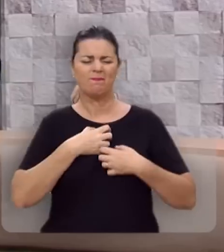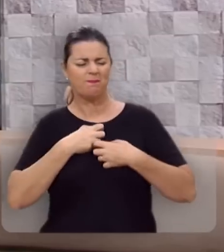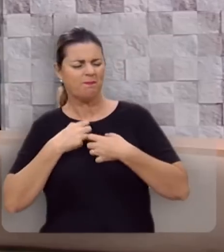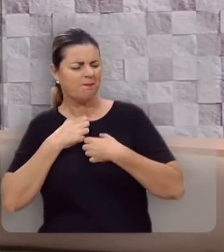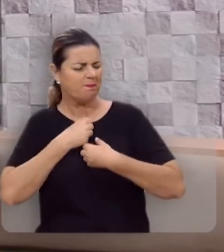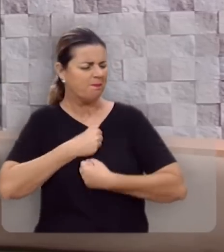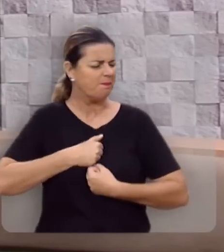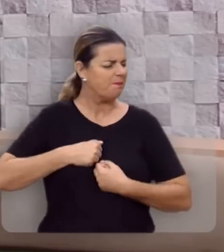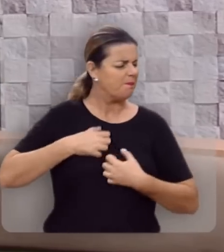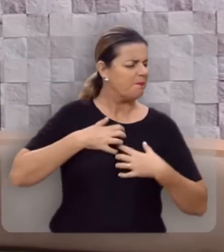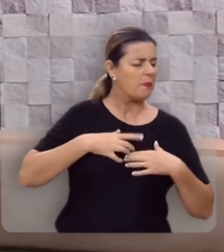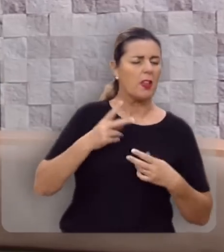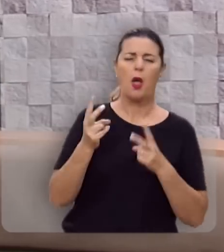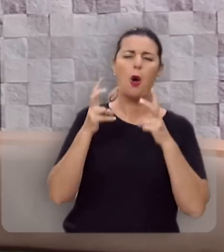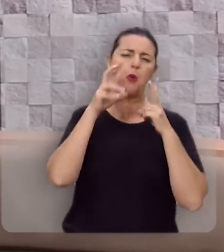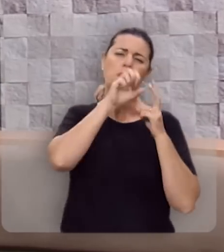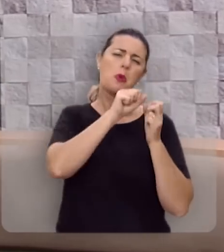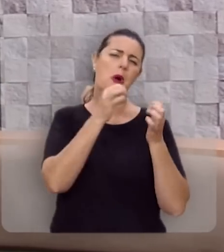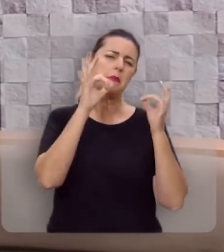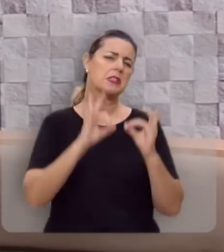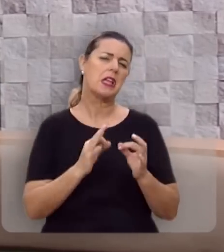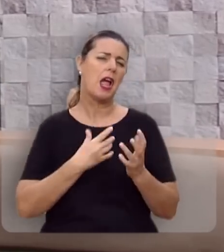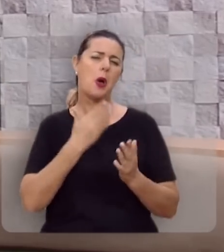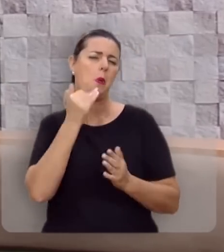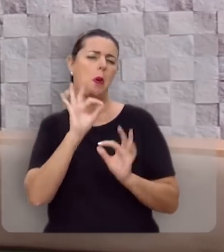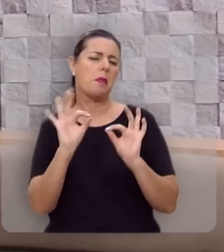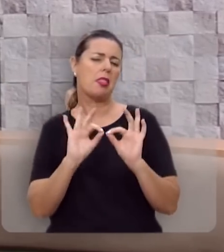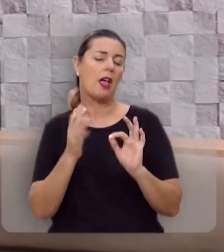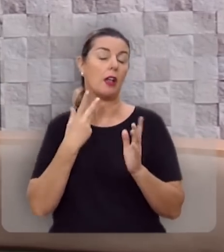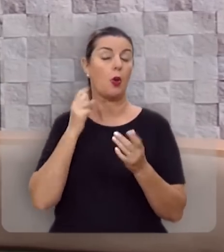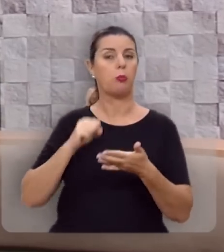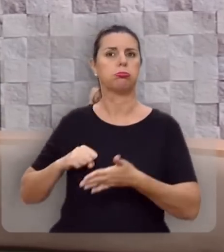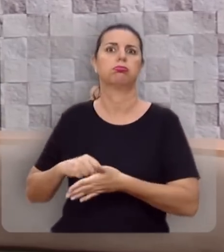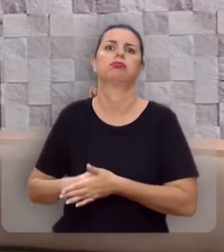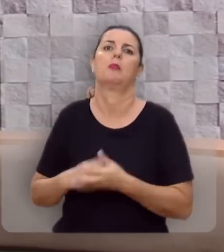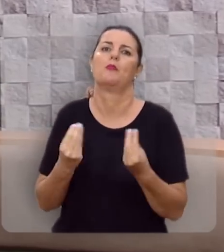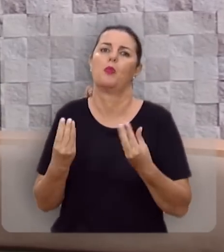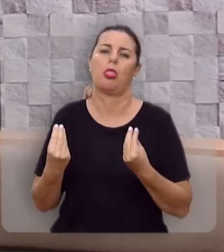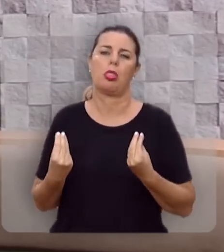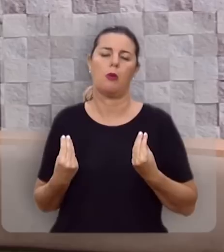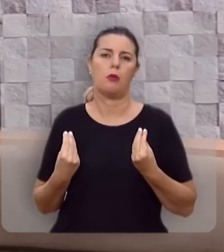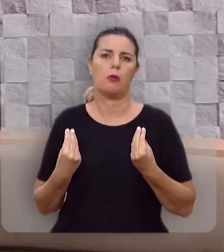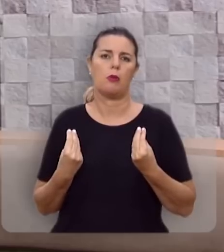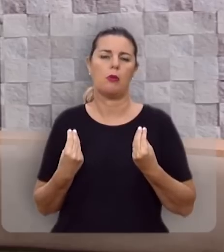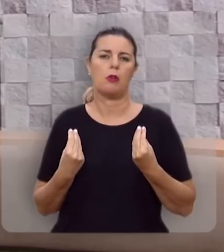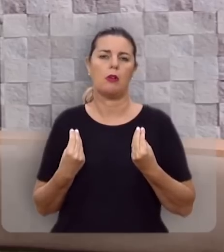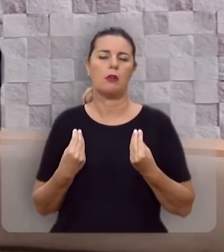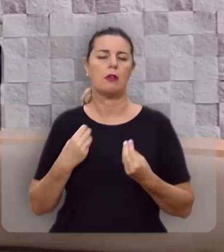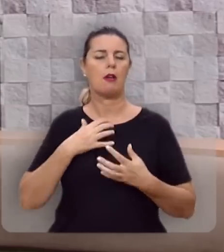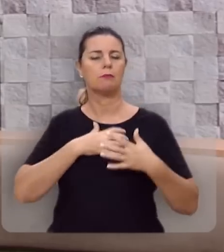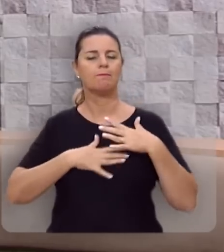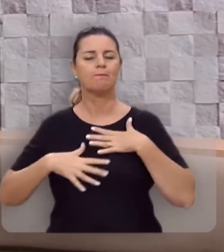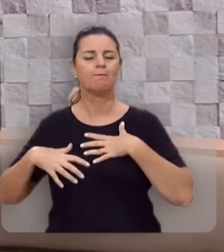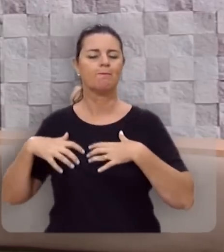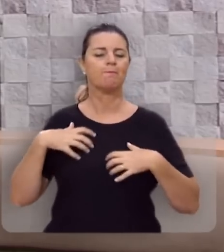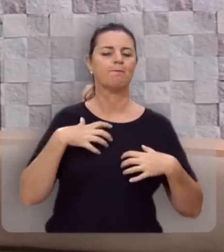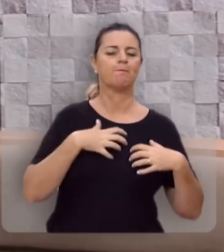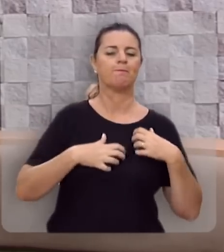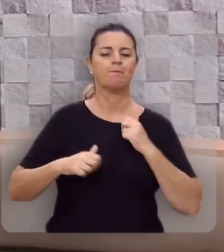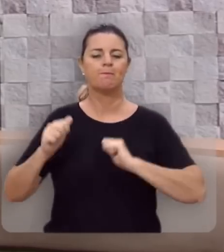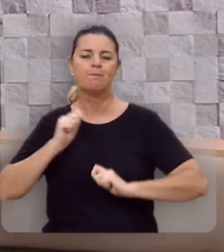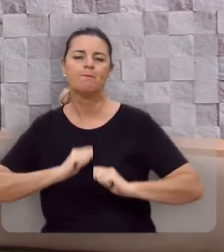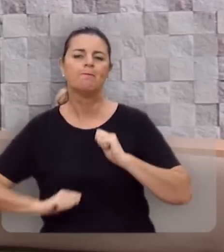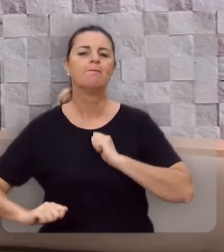aflito, angustiado, não dorme direito, não come direito, ou come demais. E a ansiedade vai